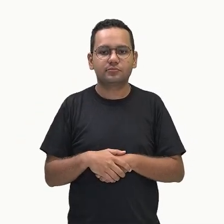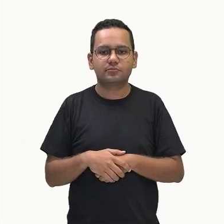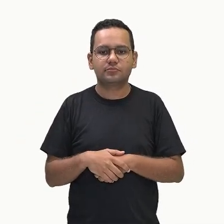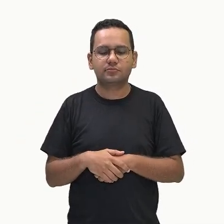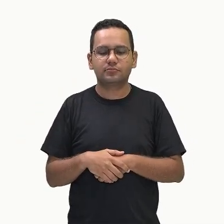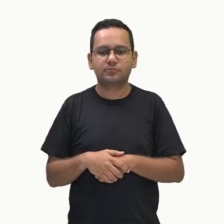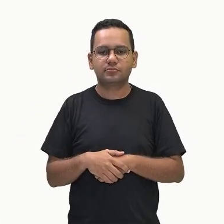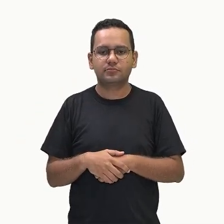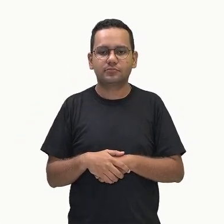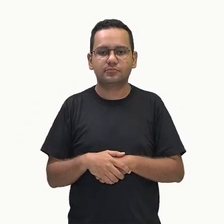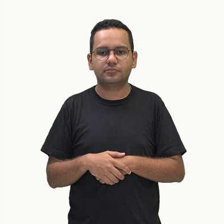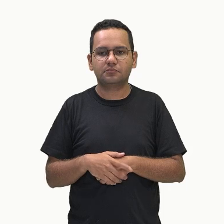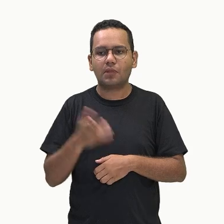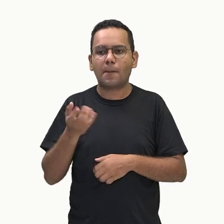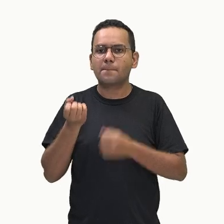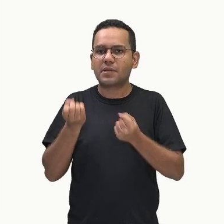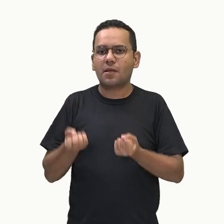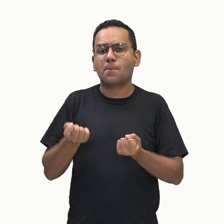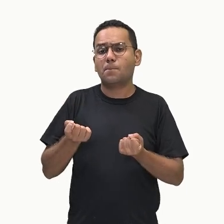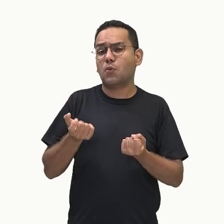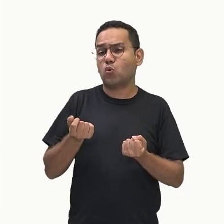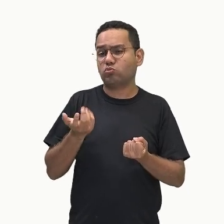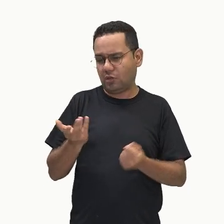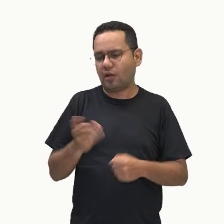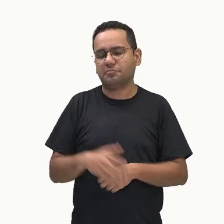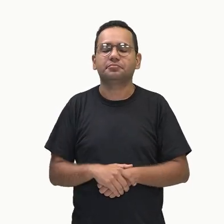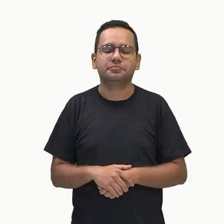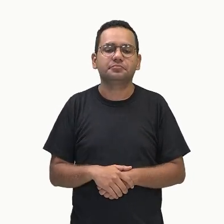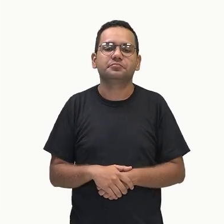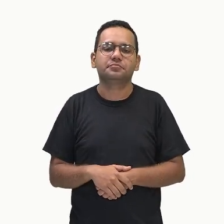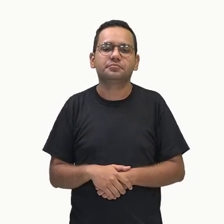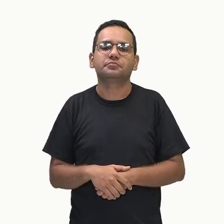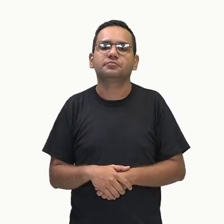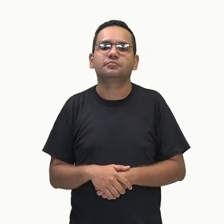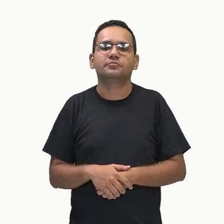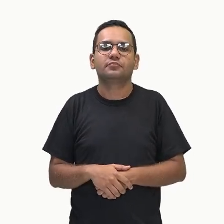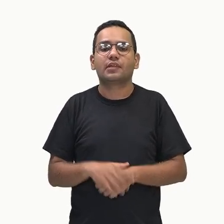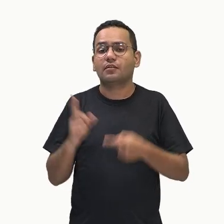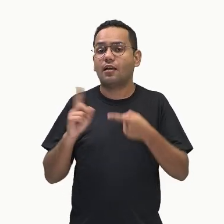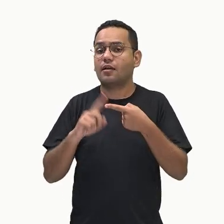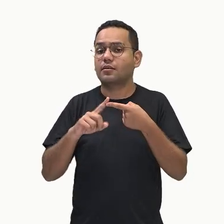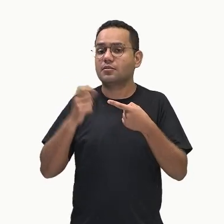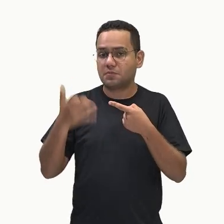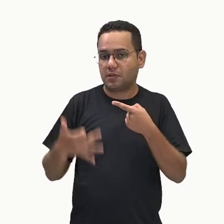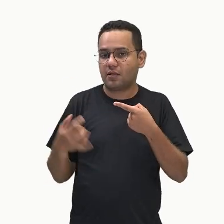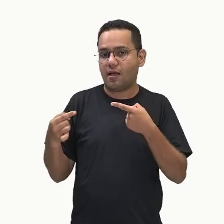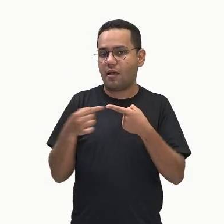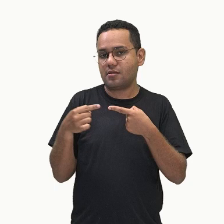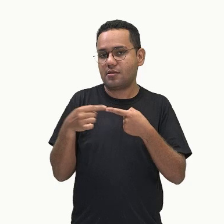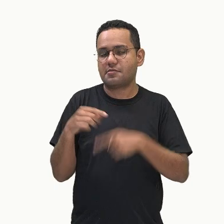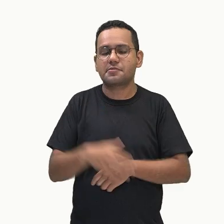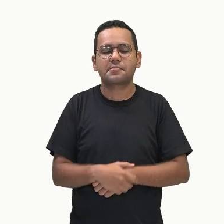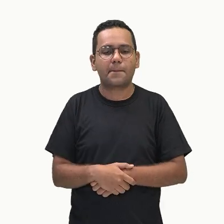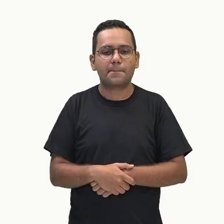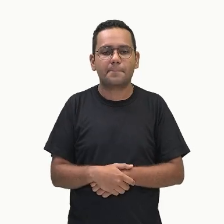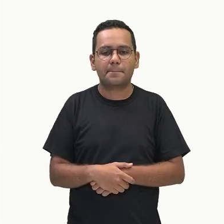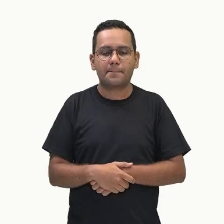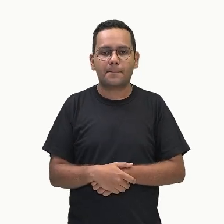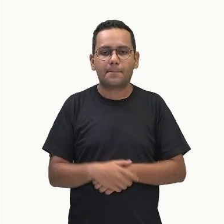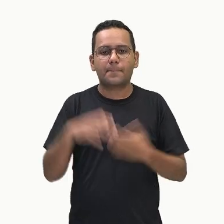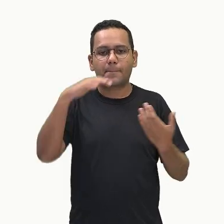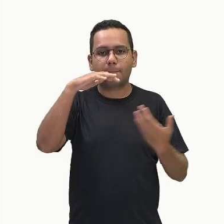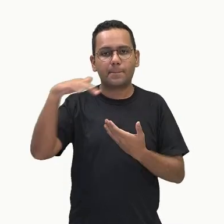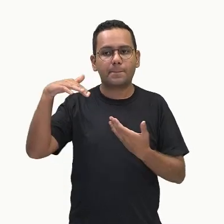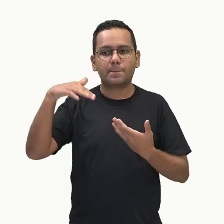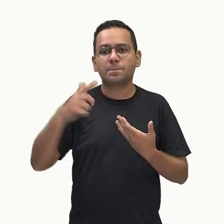pressão é um pouco menor, certo? Então essa é a propriedade da matéria chamada de compressibilidade. A